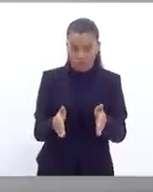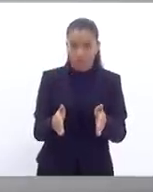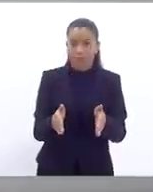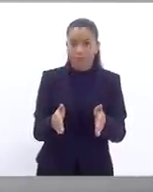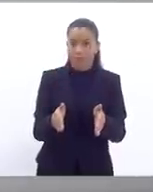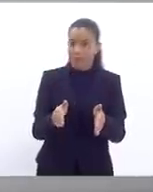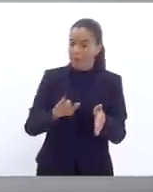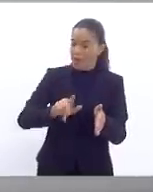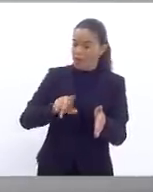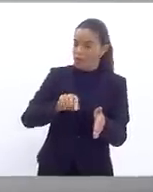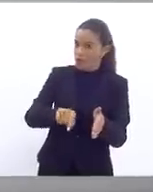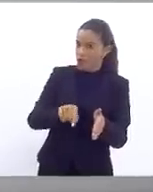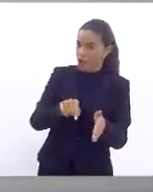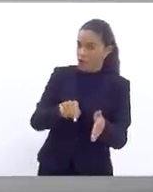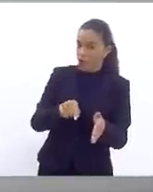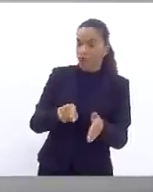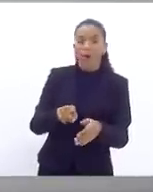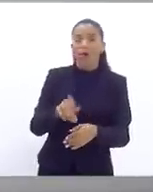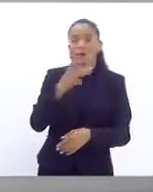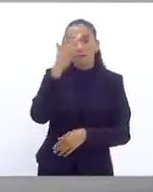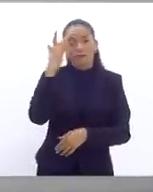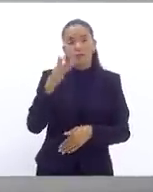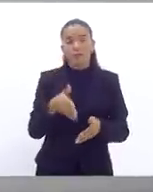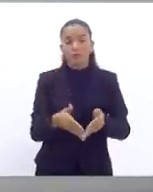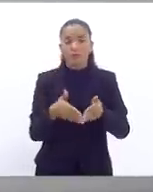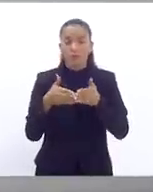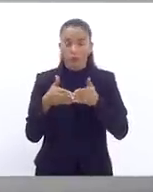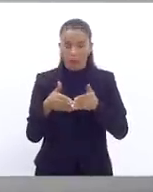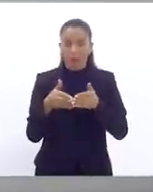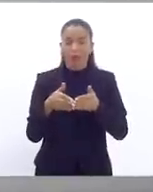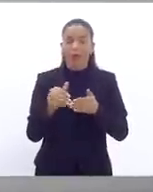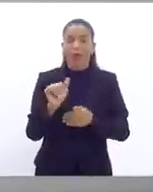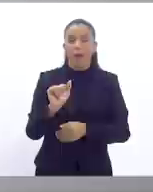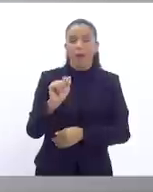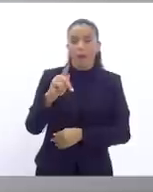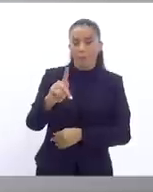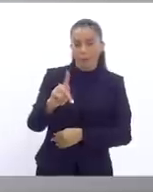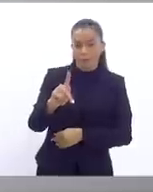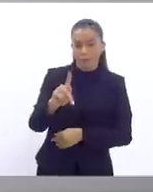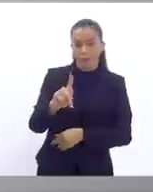só aos inativos e pensionistas